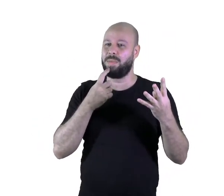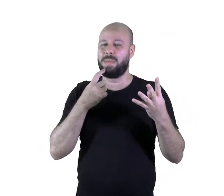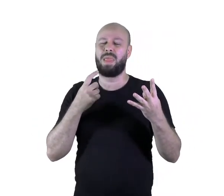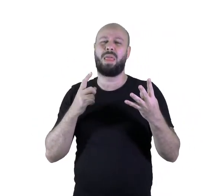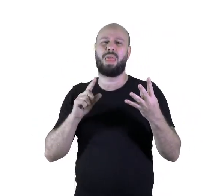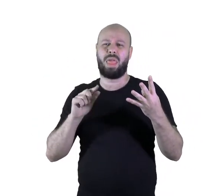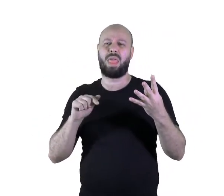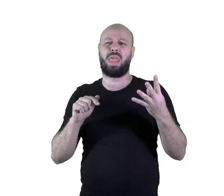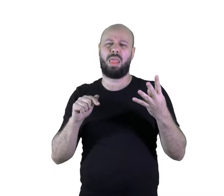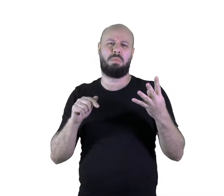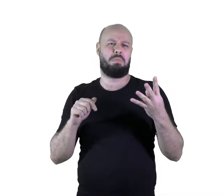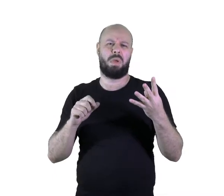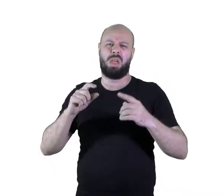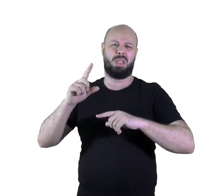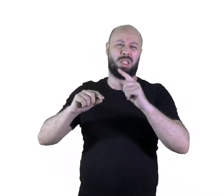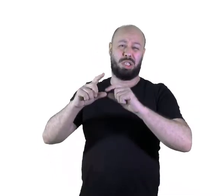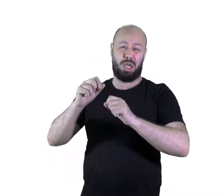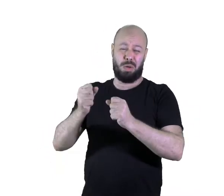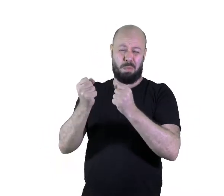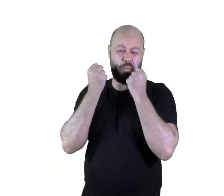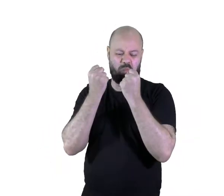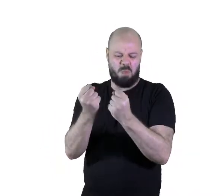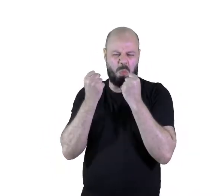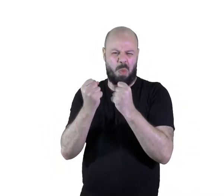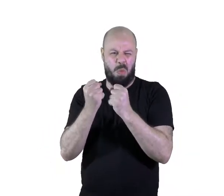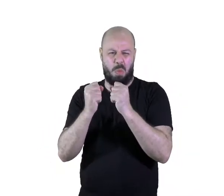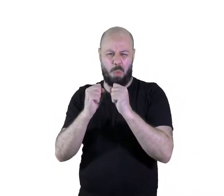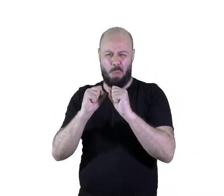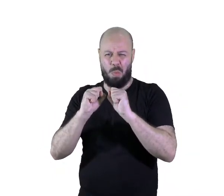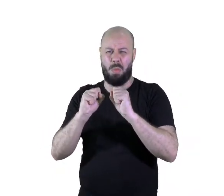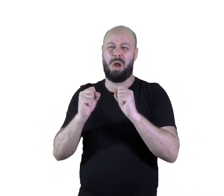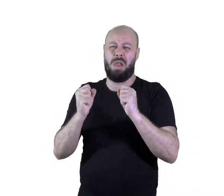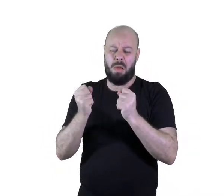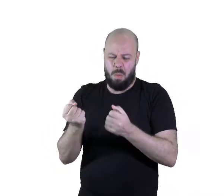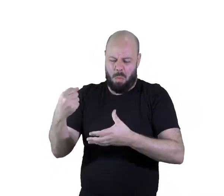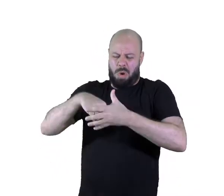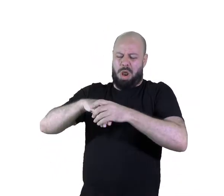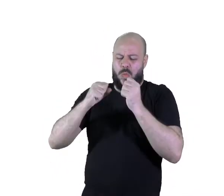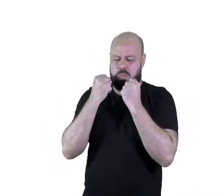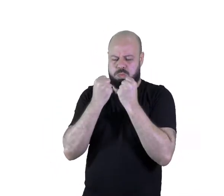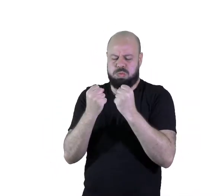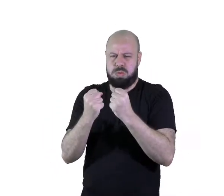estrelas muito densas, com muito material dentro delas, né?